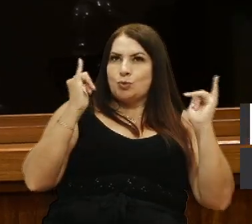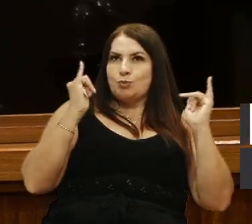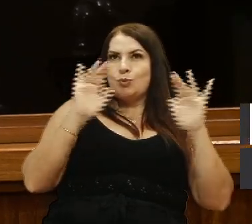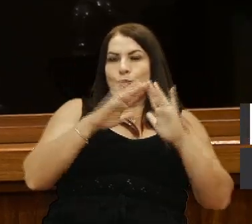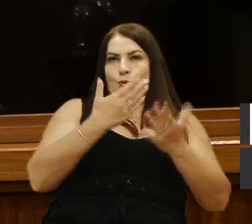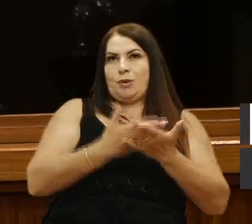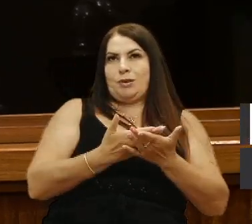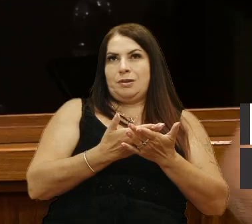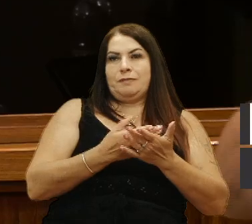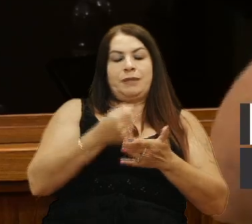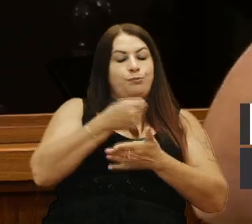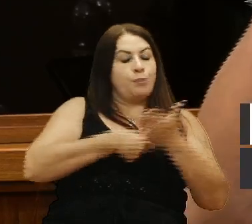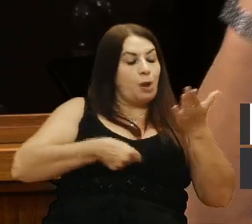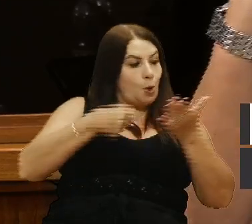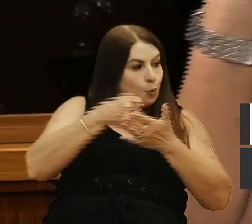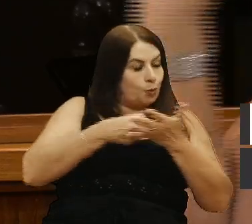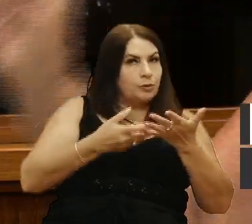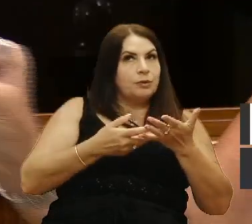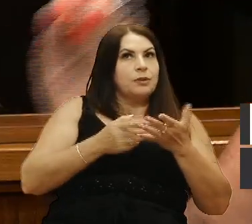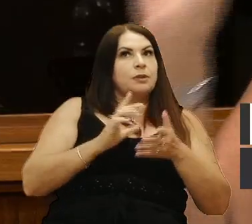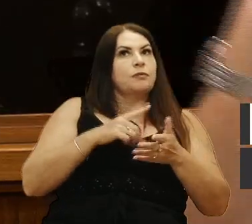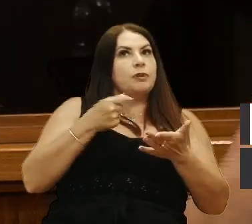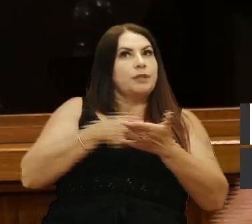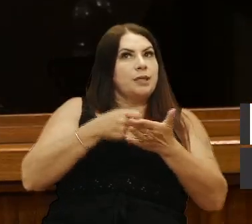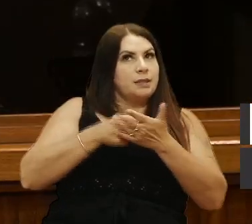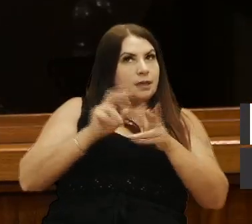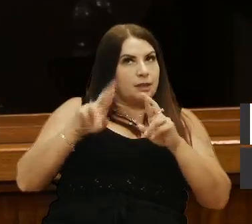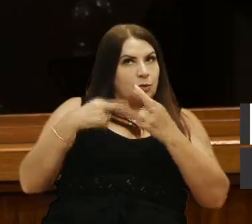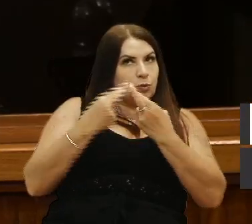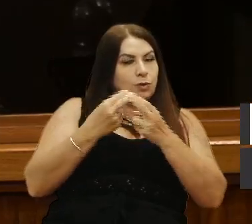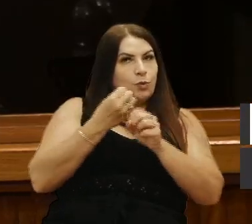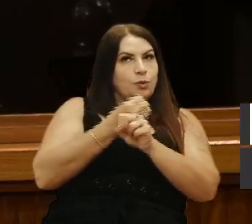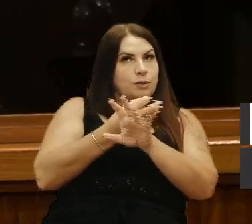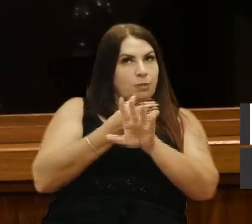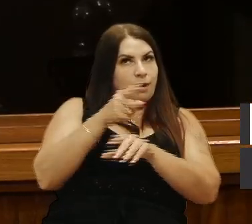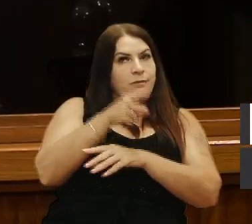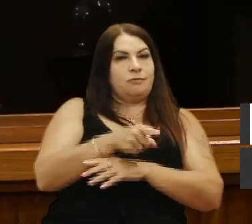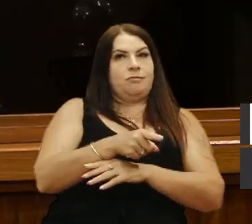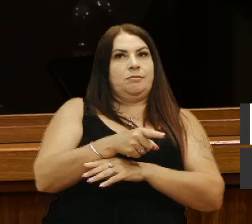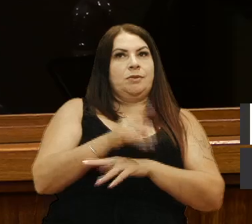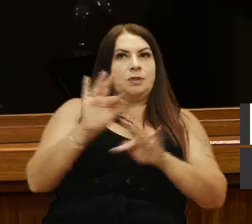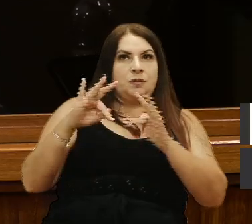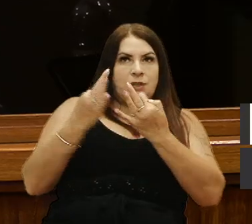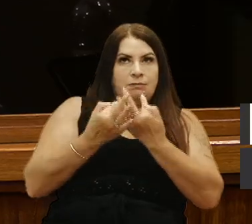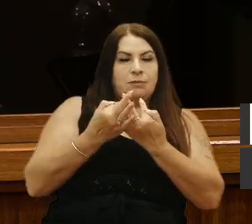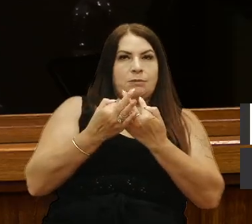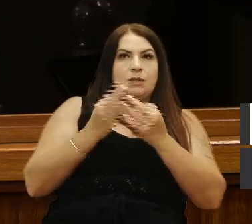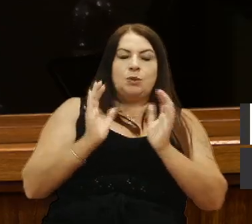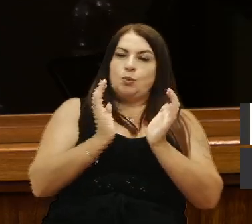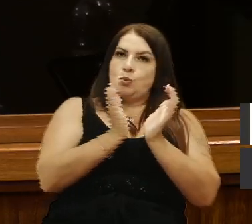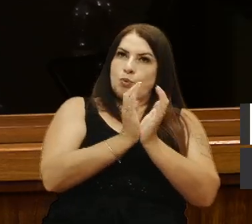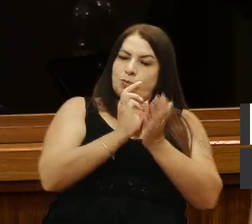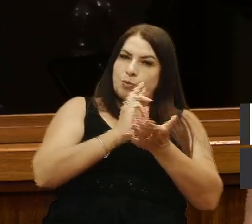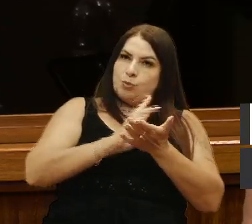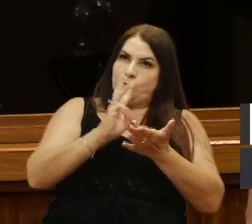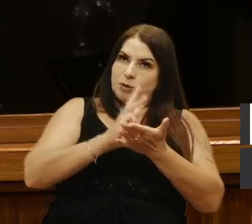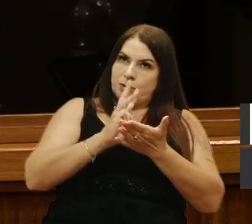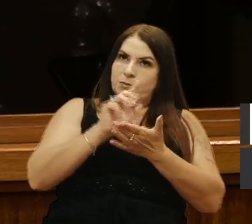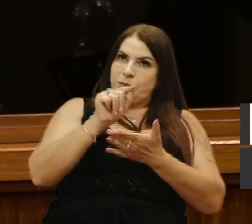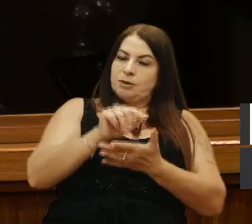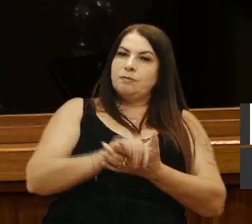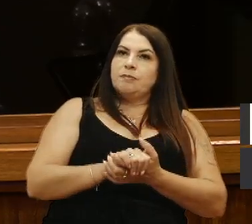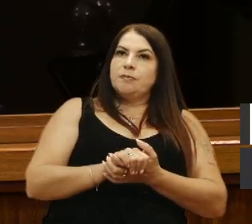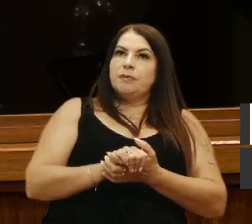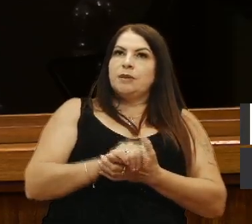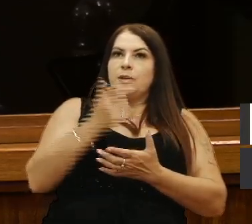escolares, vai ser uma luta. Eu vou tentar reunião com a SMED, com esses familiares. Tem um grupo de WhatsApp disso,